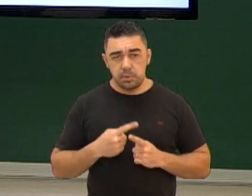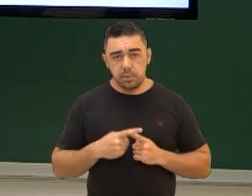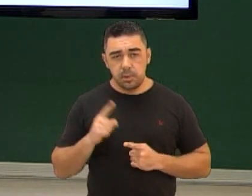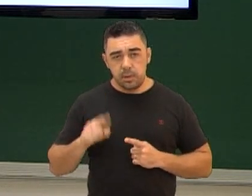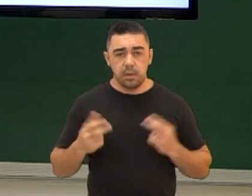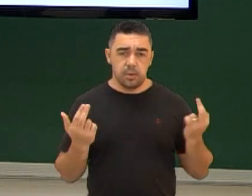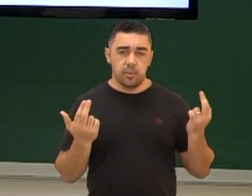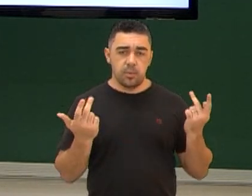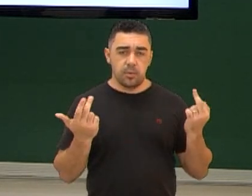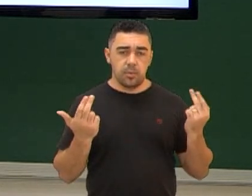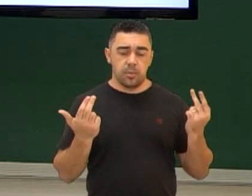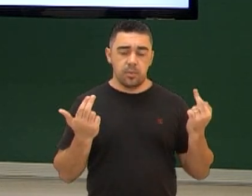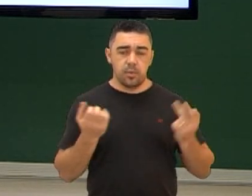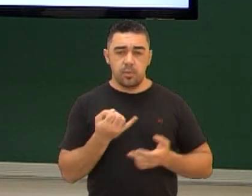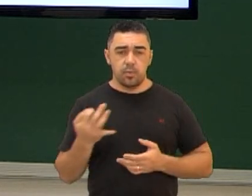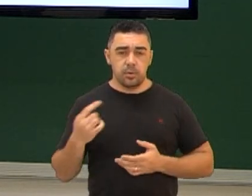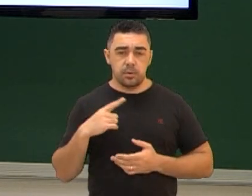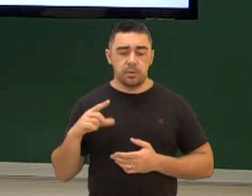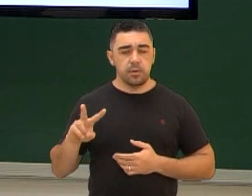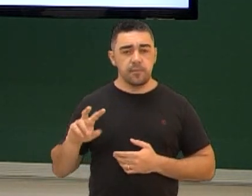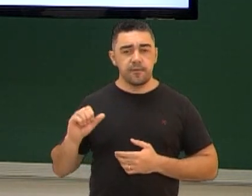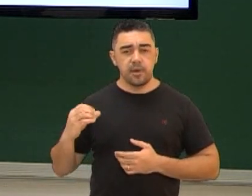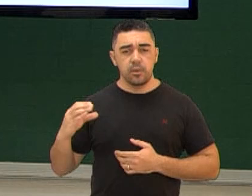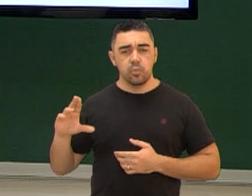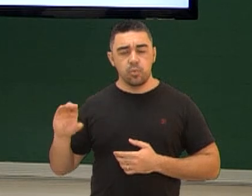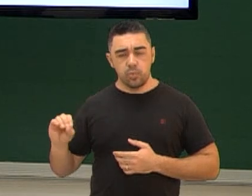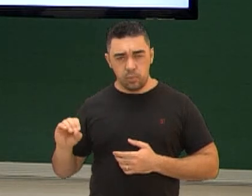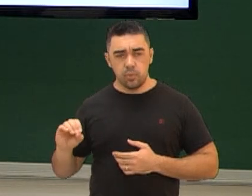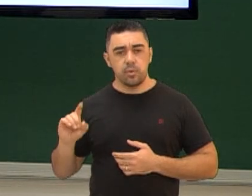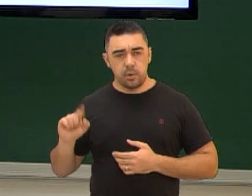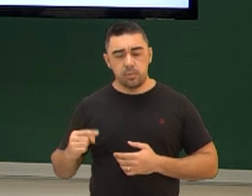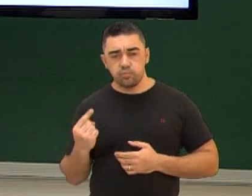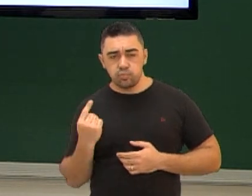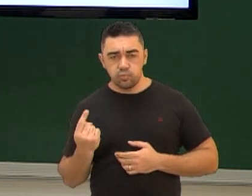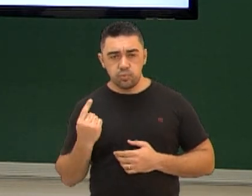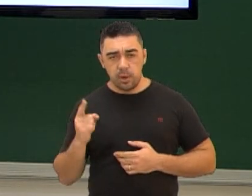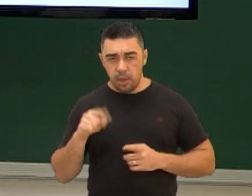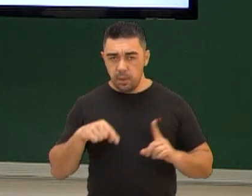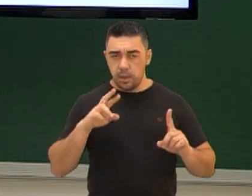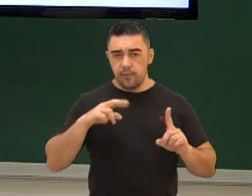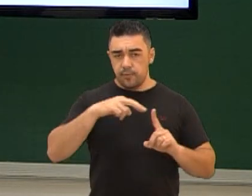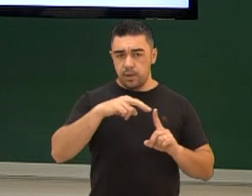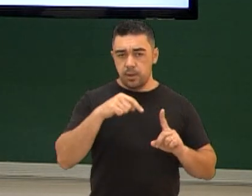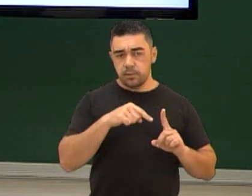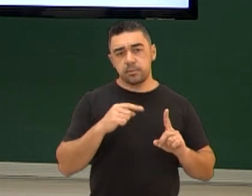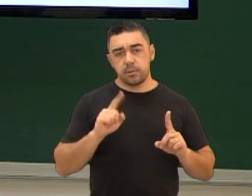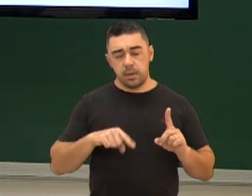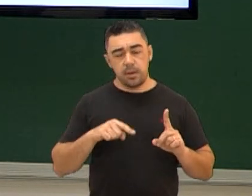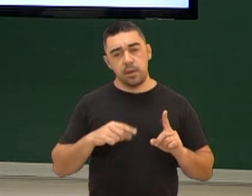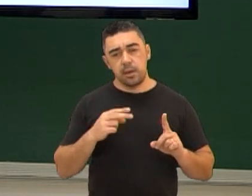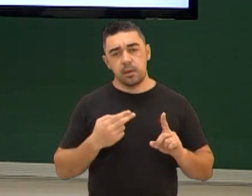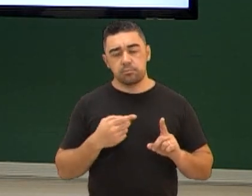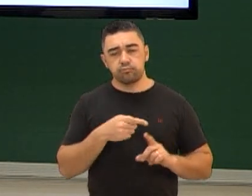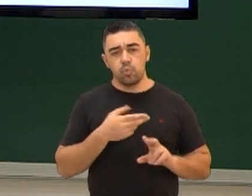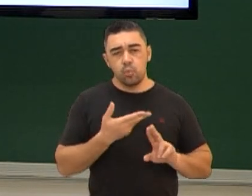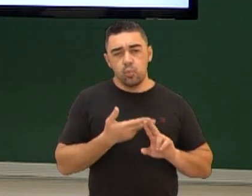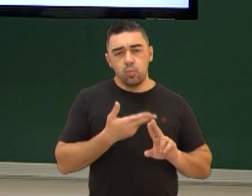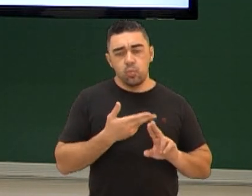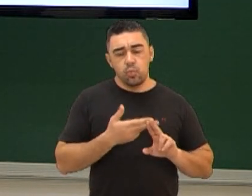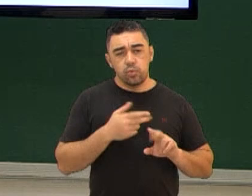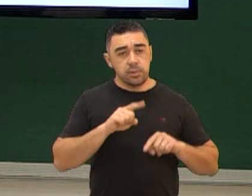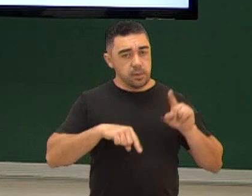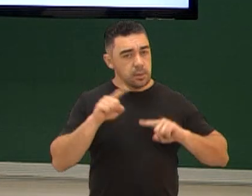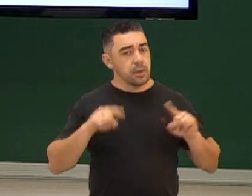praticamente igual à do vácuo. Por isso que a constante dielétrica é 1. Ela é um valor de referência, é uma unidade relativa. Como